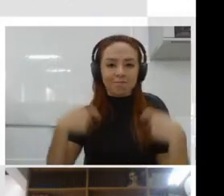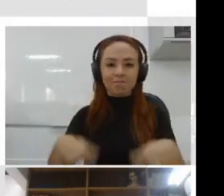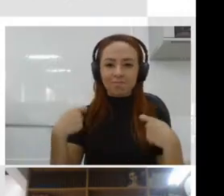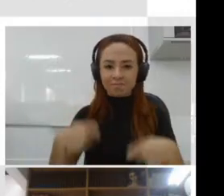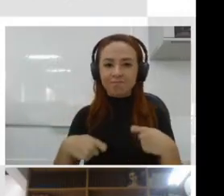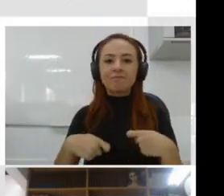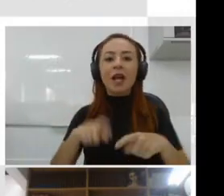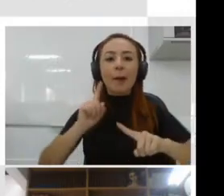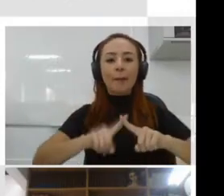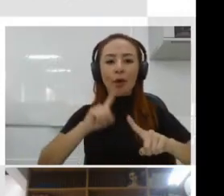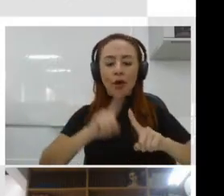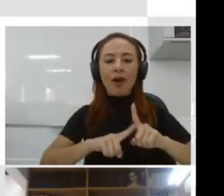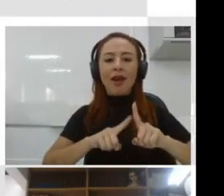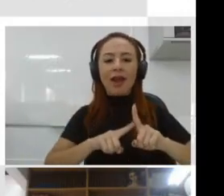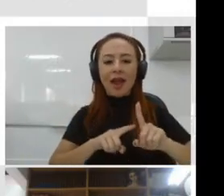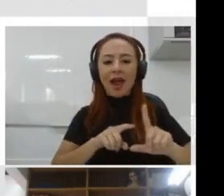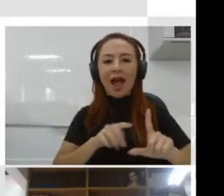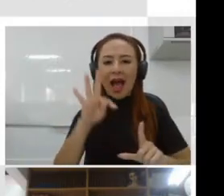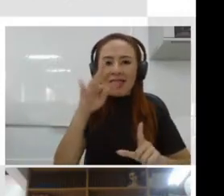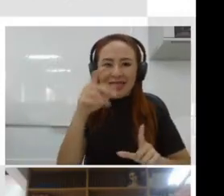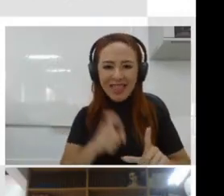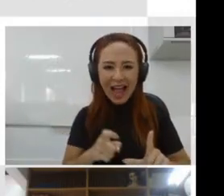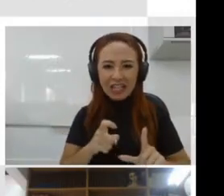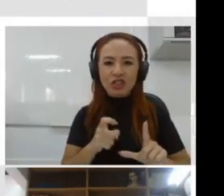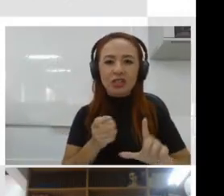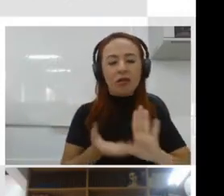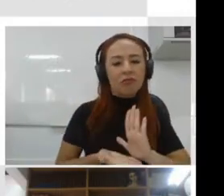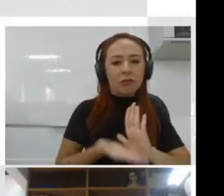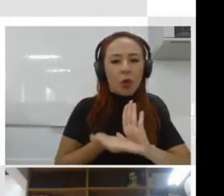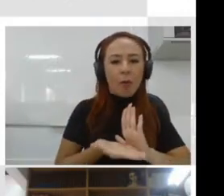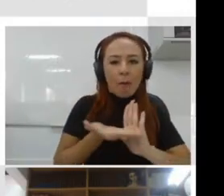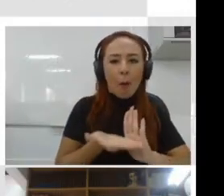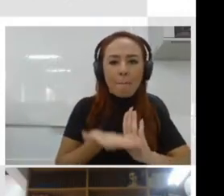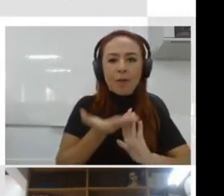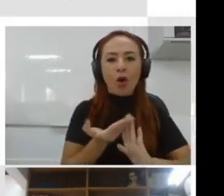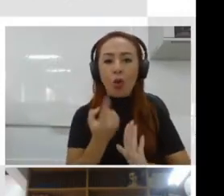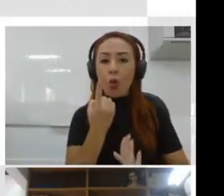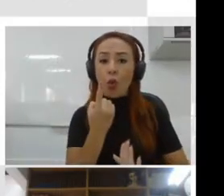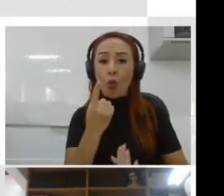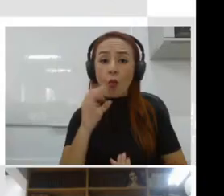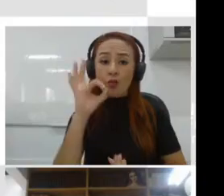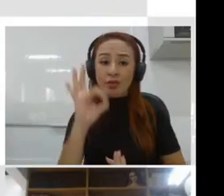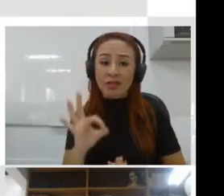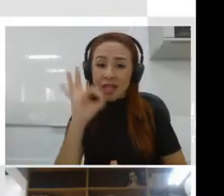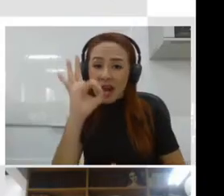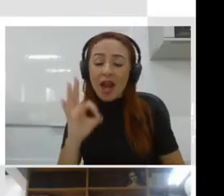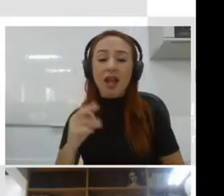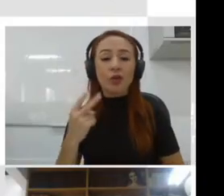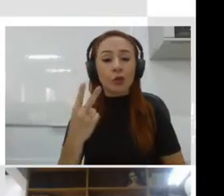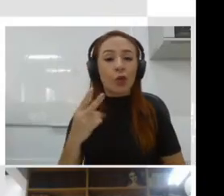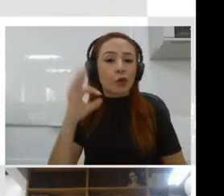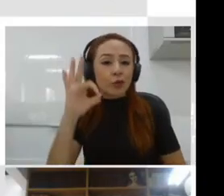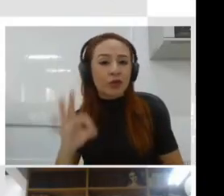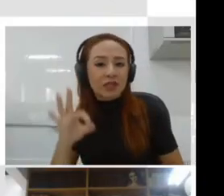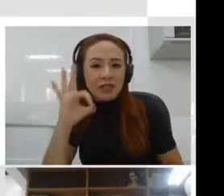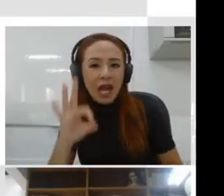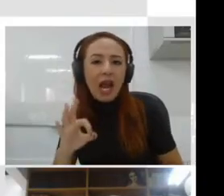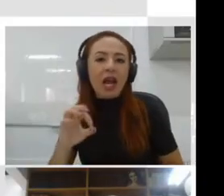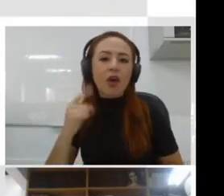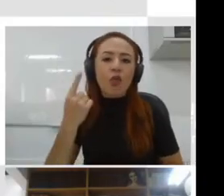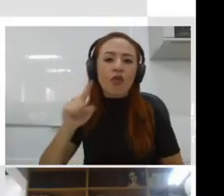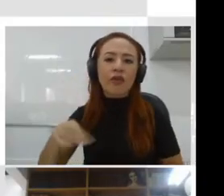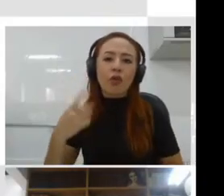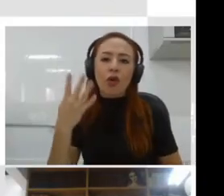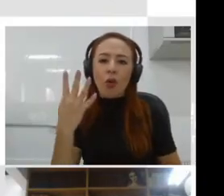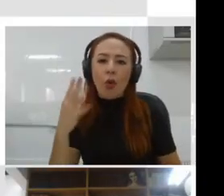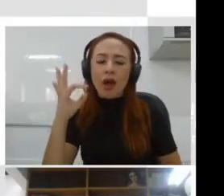que nós teríamos que fazer, e nós estamos, na verdade, como vocês viram, aumentando 1%, 1,2%, 1,4% ao ano. Nós temos que estar